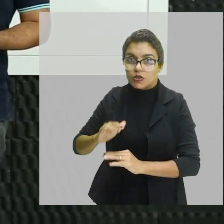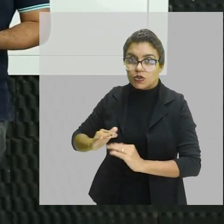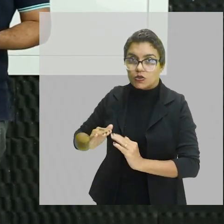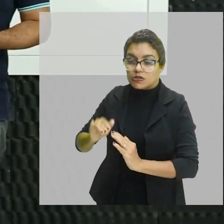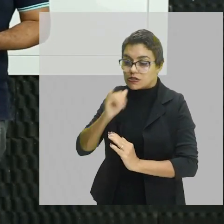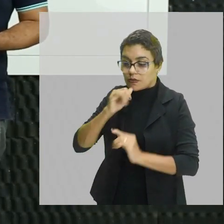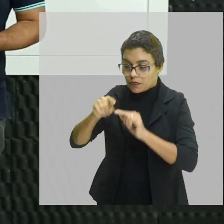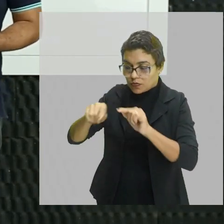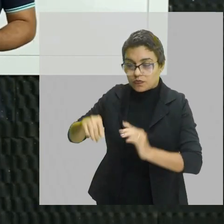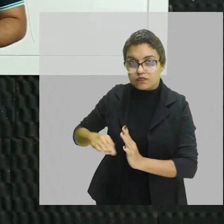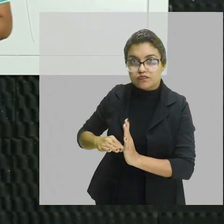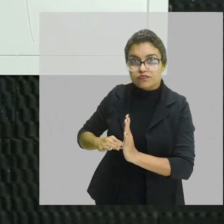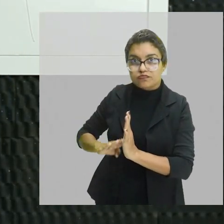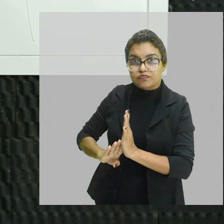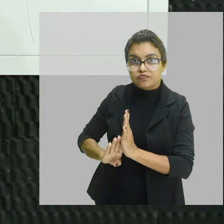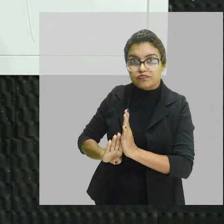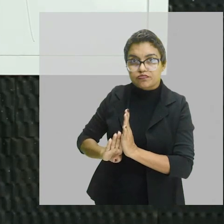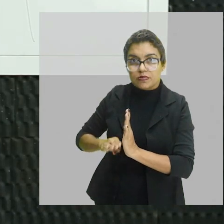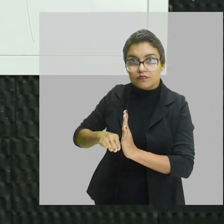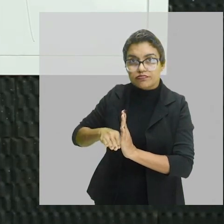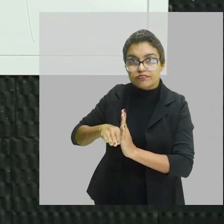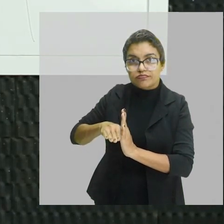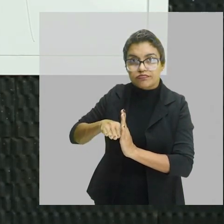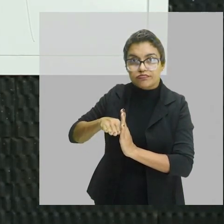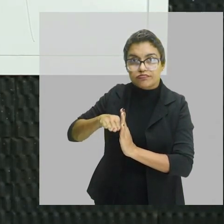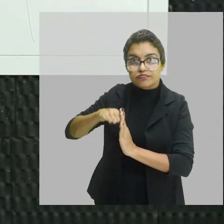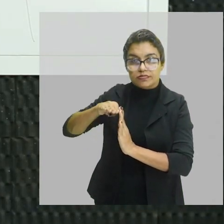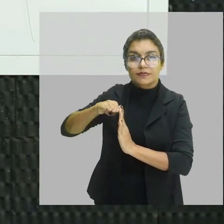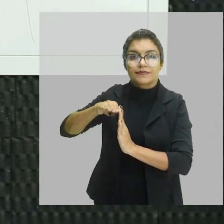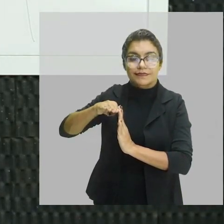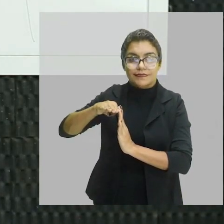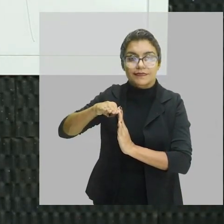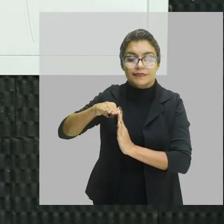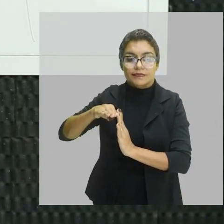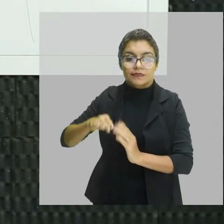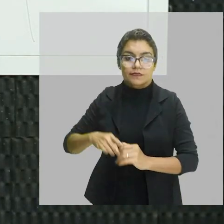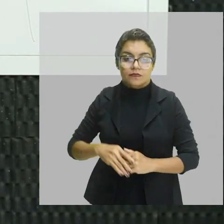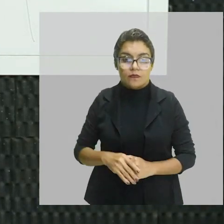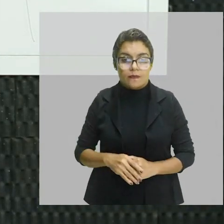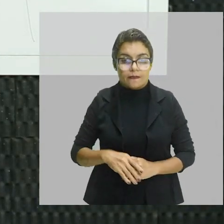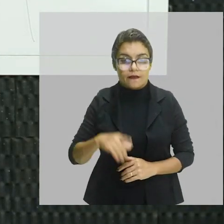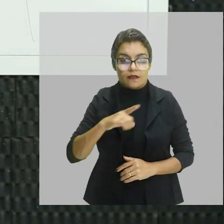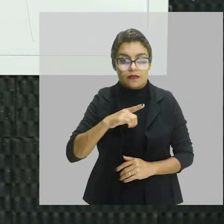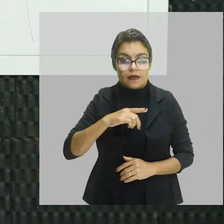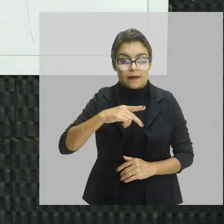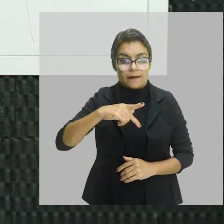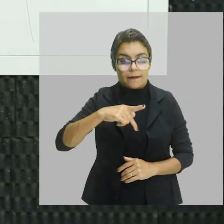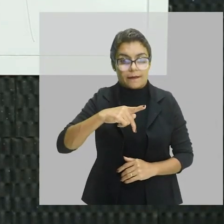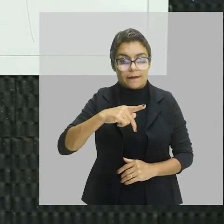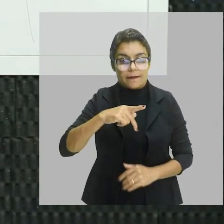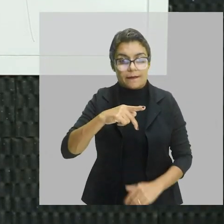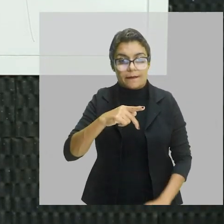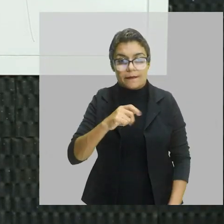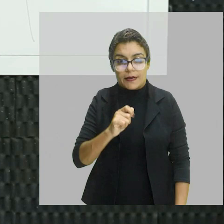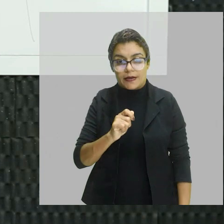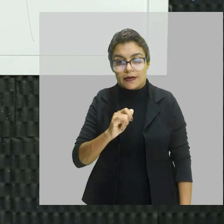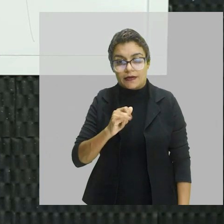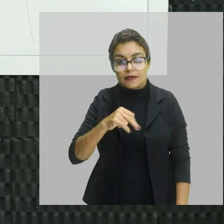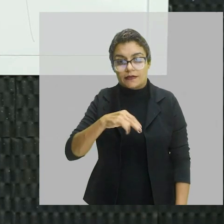painel fotovoltaico, né? Ok? Então é o seguinte, questão 2, né?